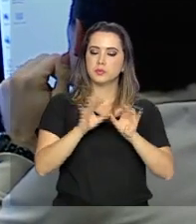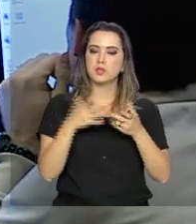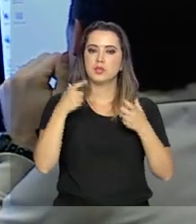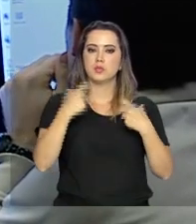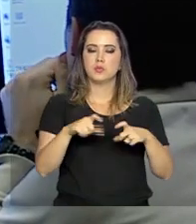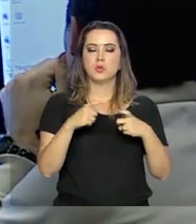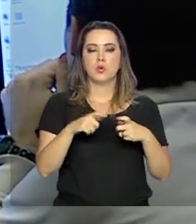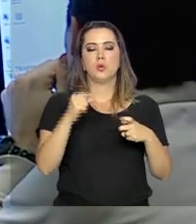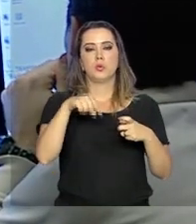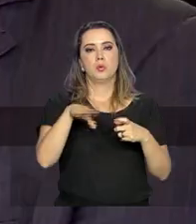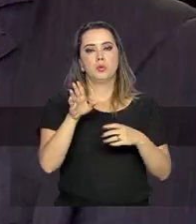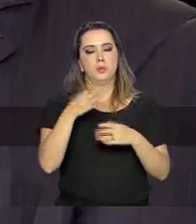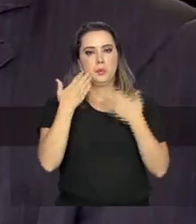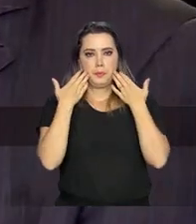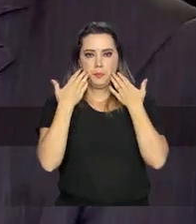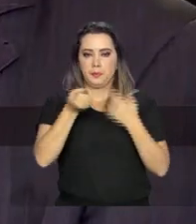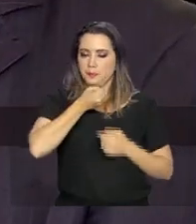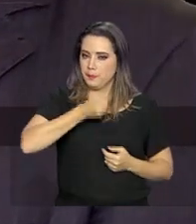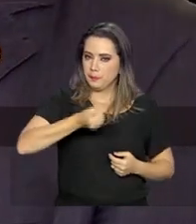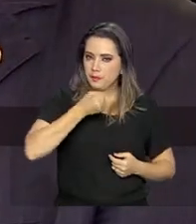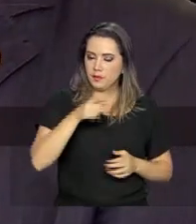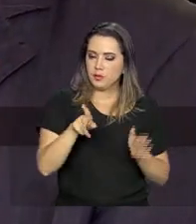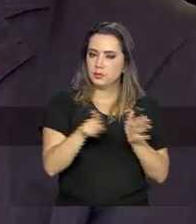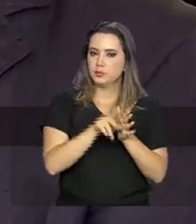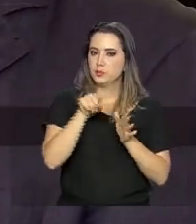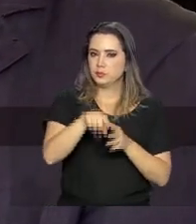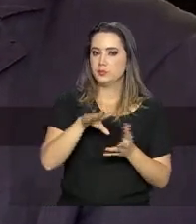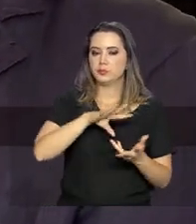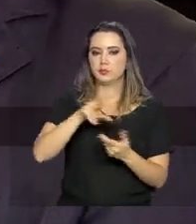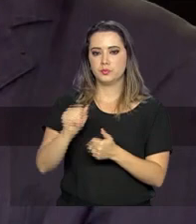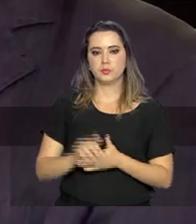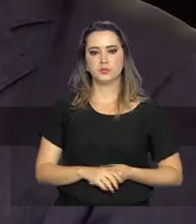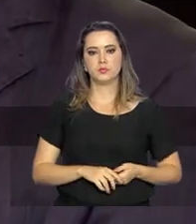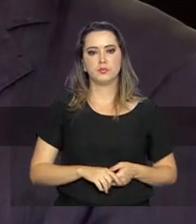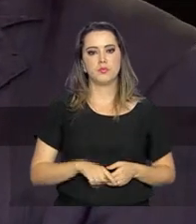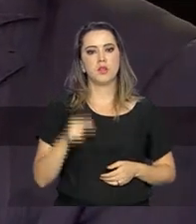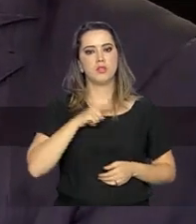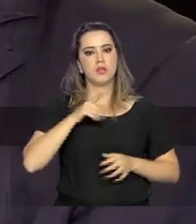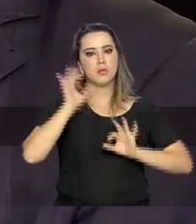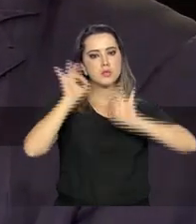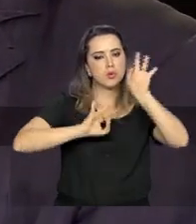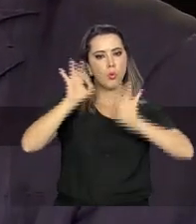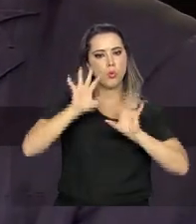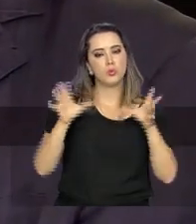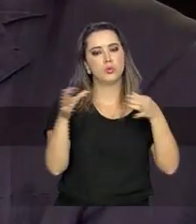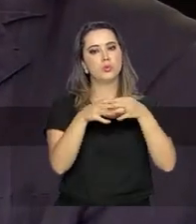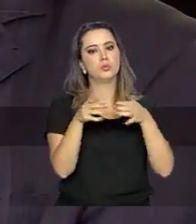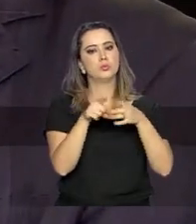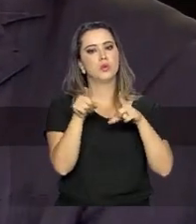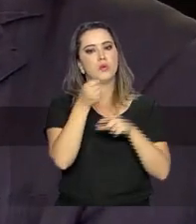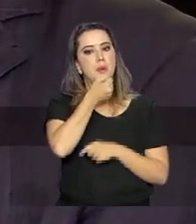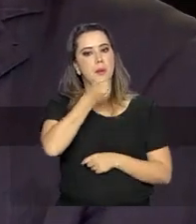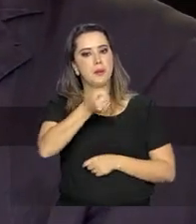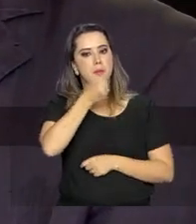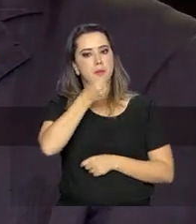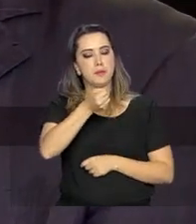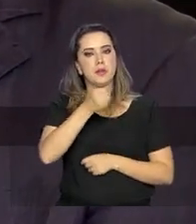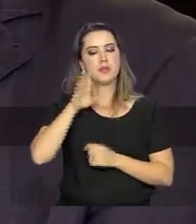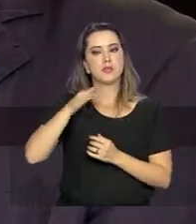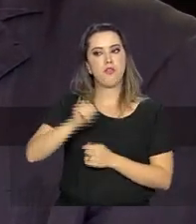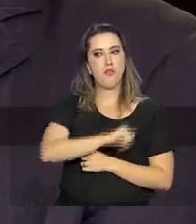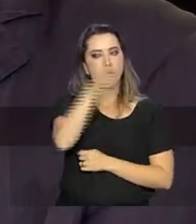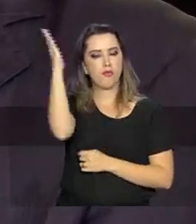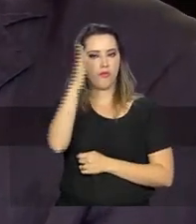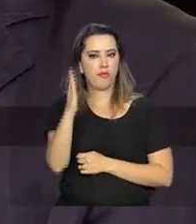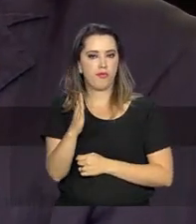que vieram para cá aí o trabalho coordenado de parte nós temos conformá-lo equipes que vai atender à la prensa